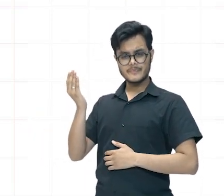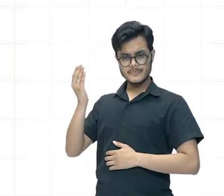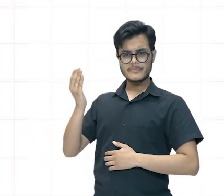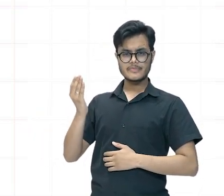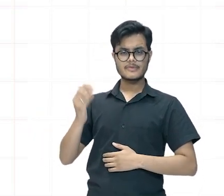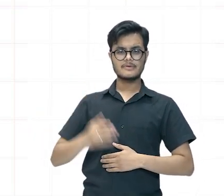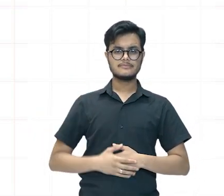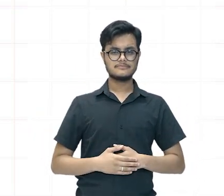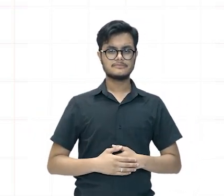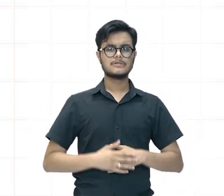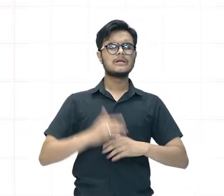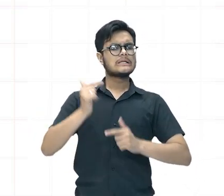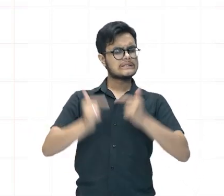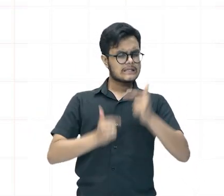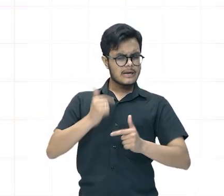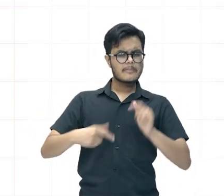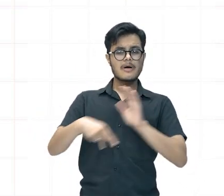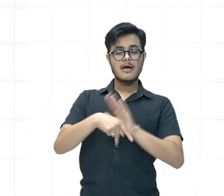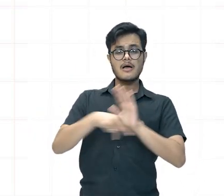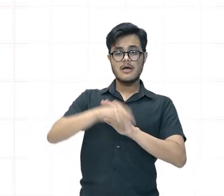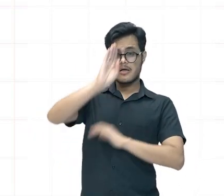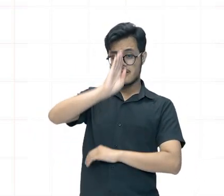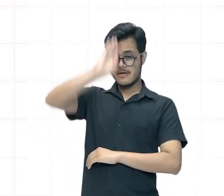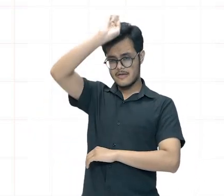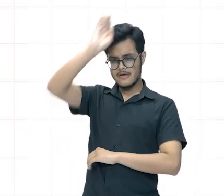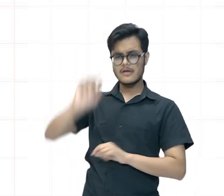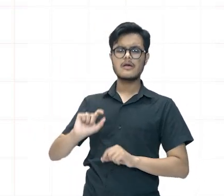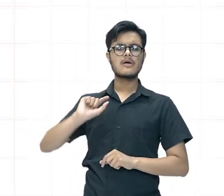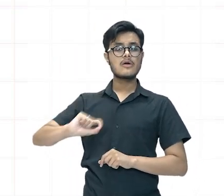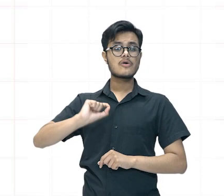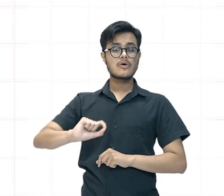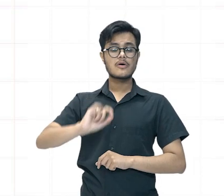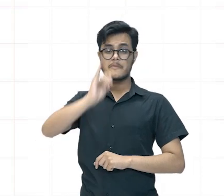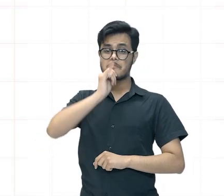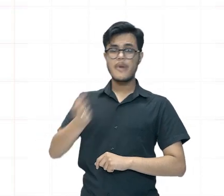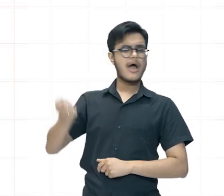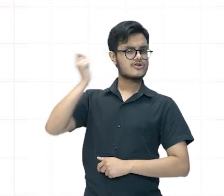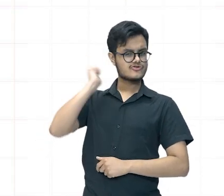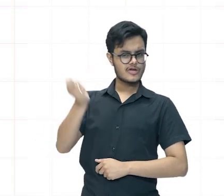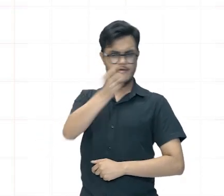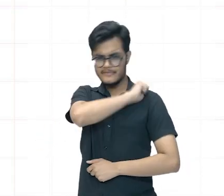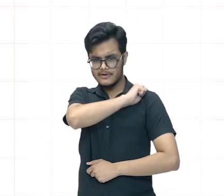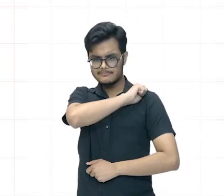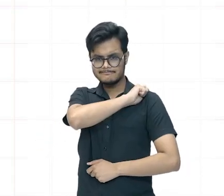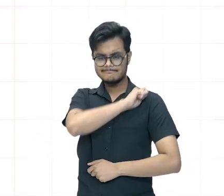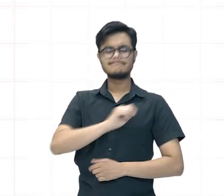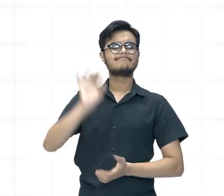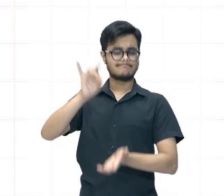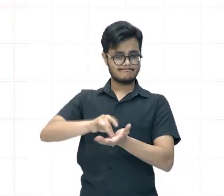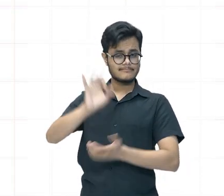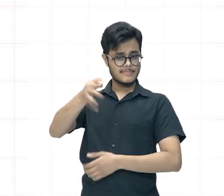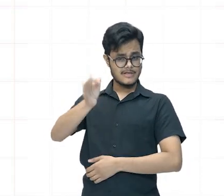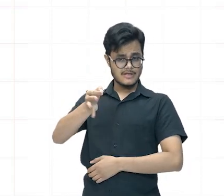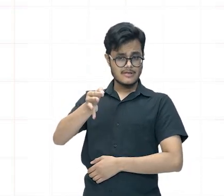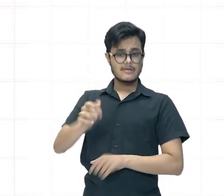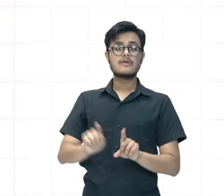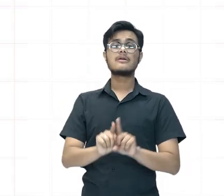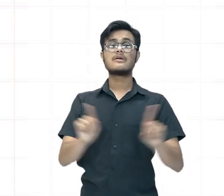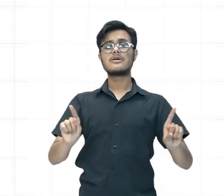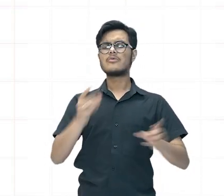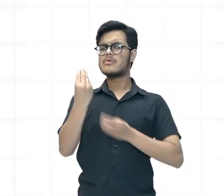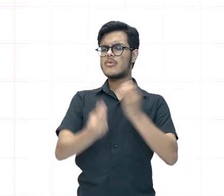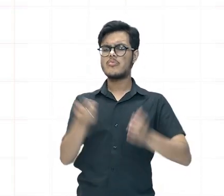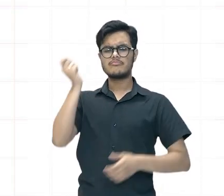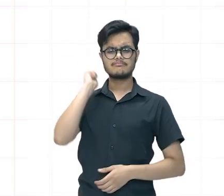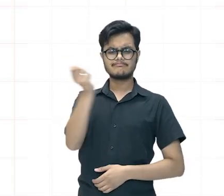a base do trabalho romano era, então, o quê? A escravidão. Essa escravidão era como,